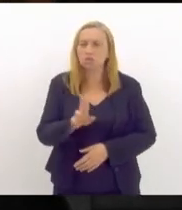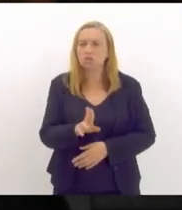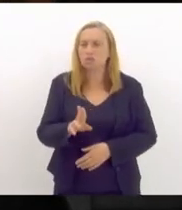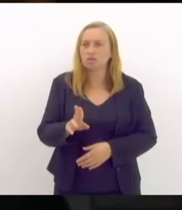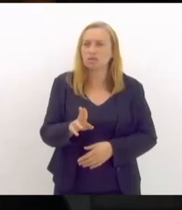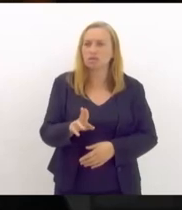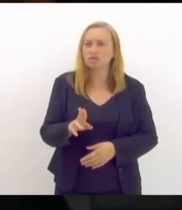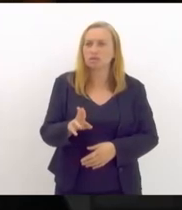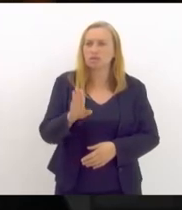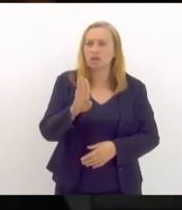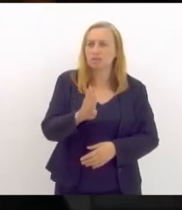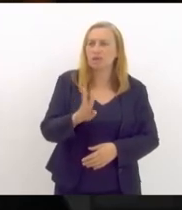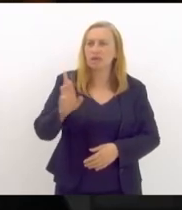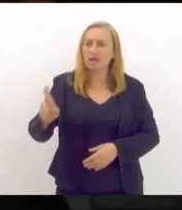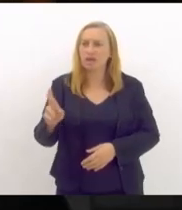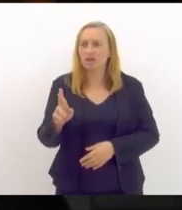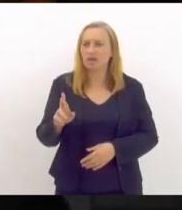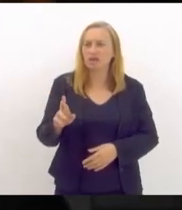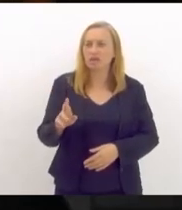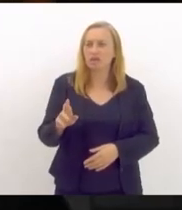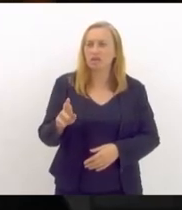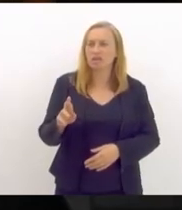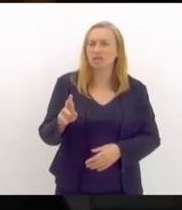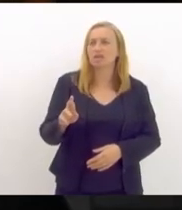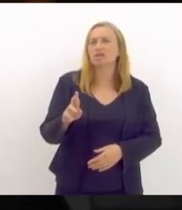a br-040 presidente